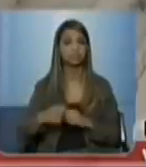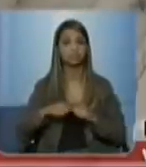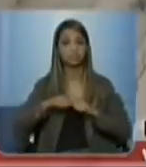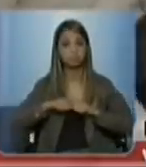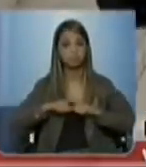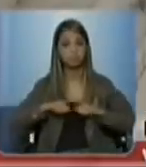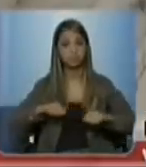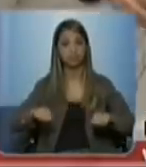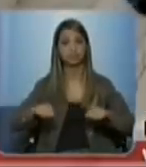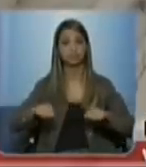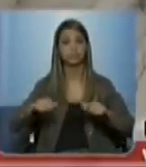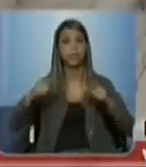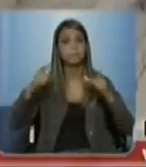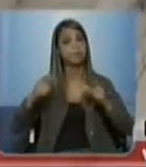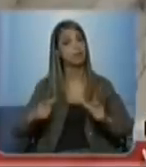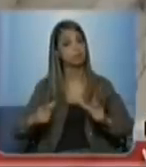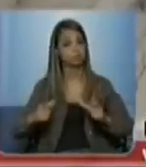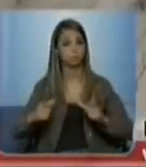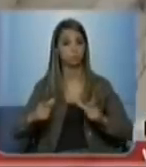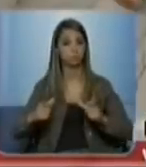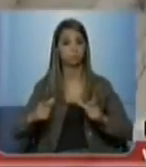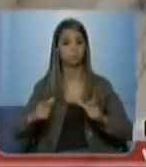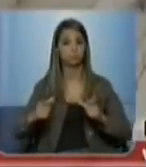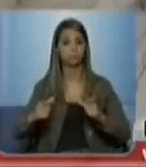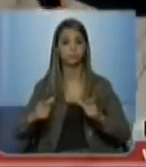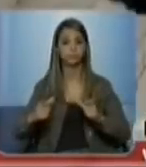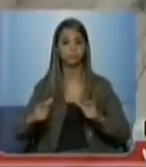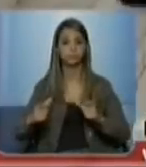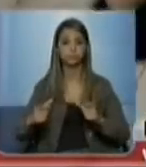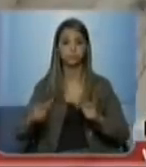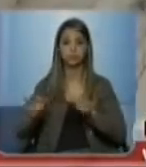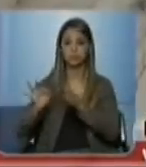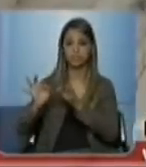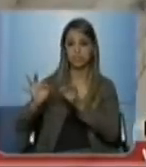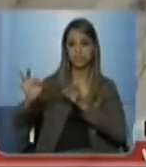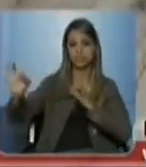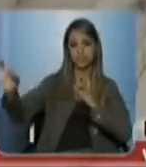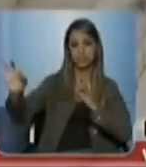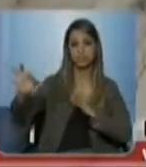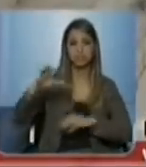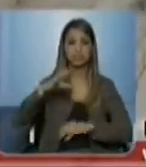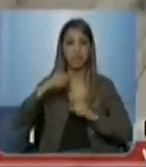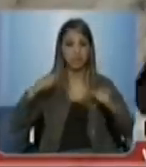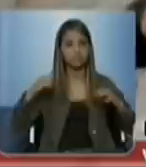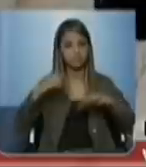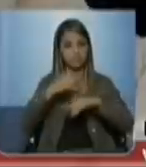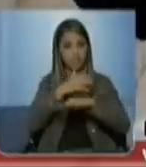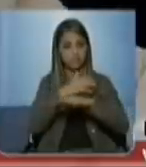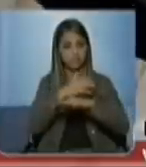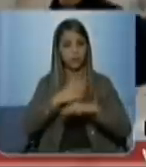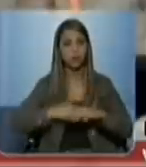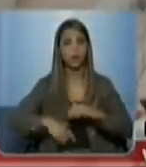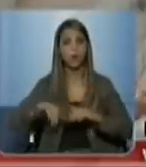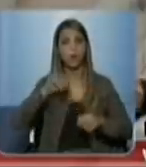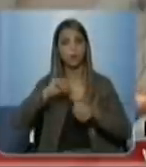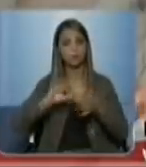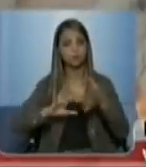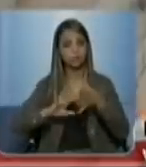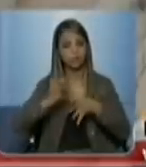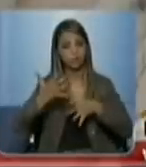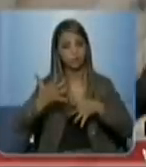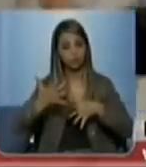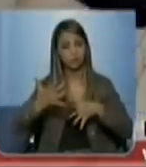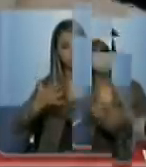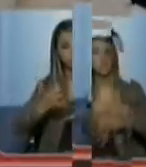mercados de bairros principalmente na nas regiões mais distantes da cidade pessoas que conseguiram montar o